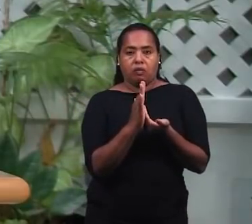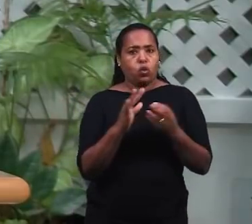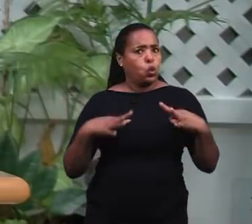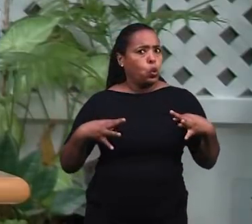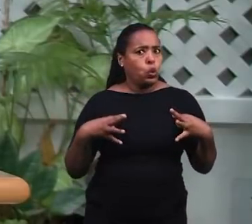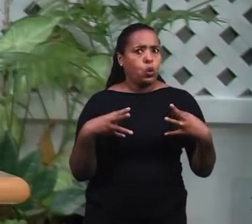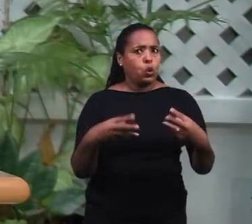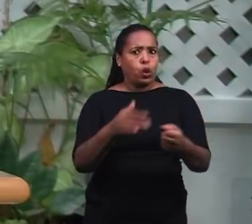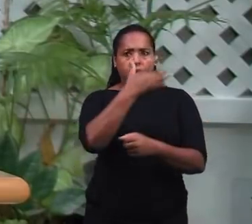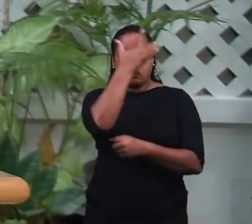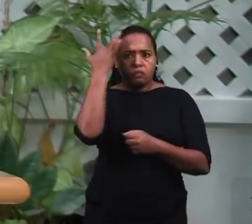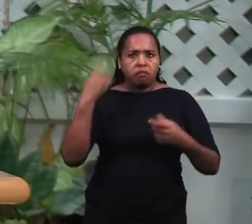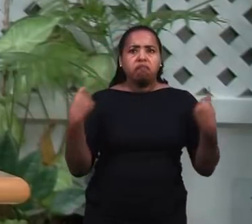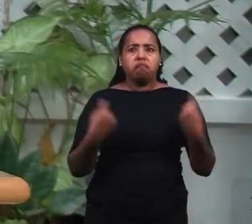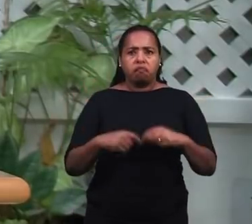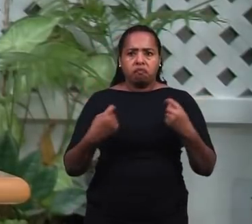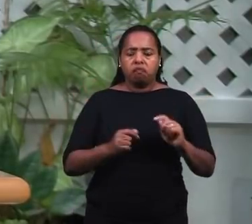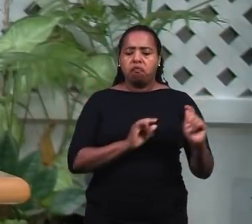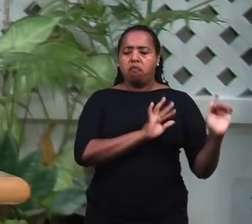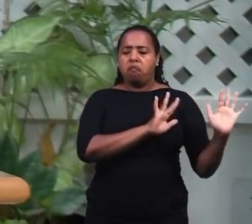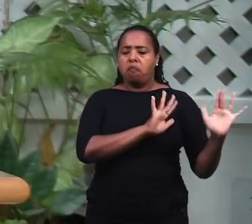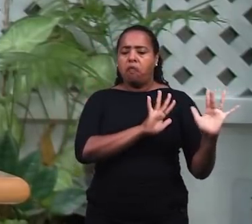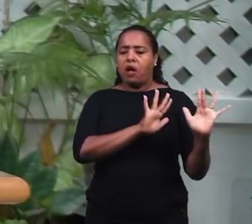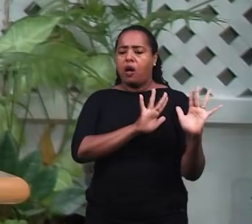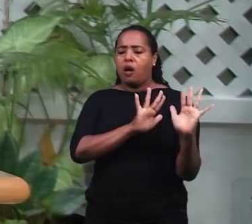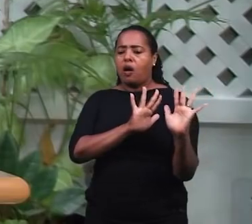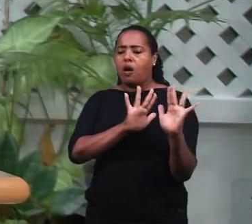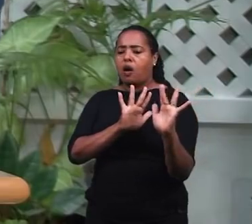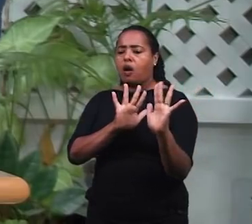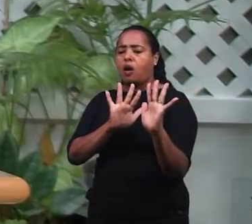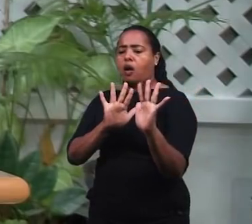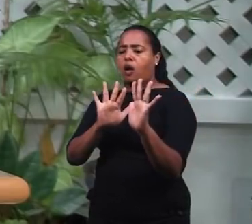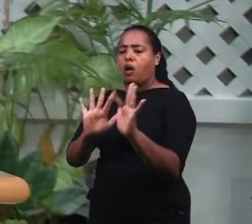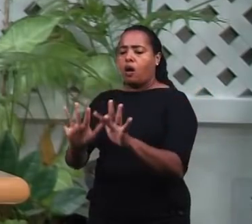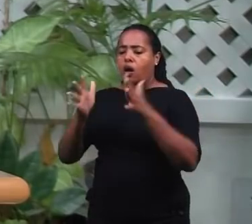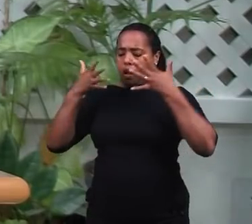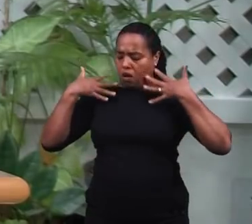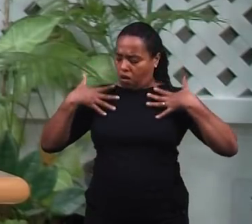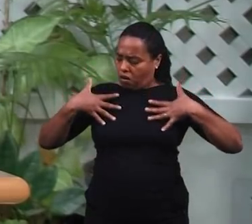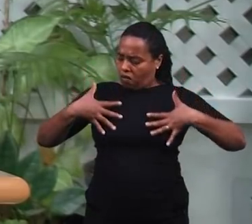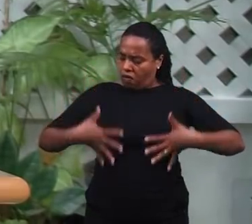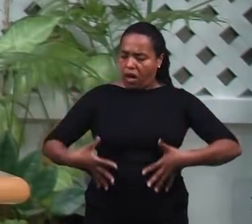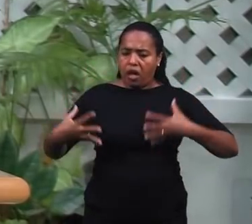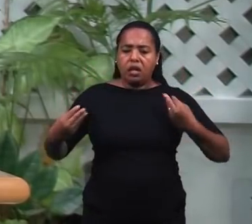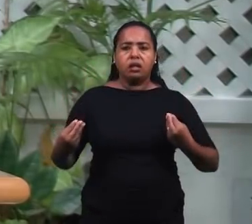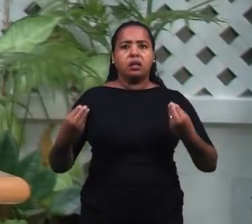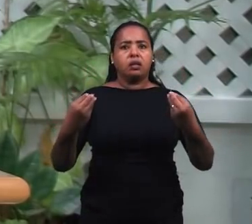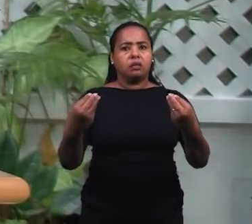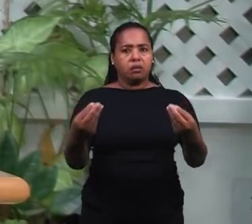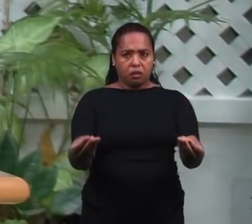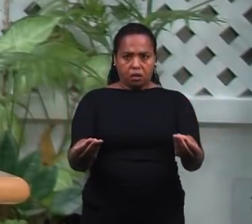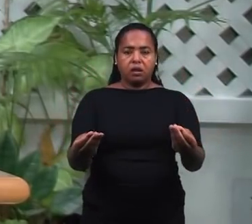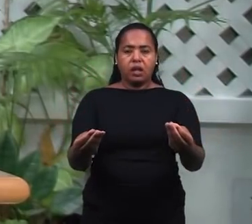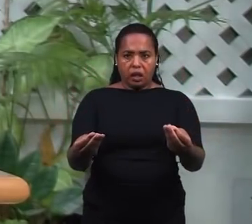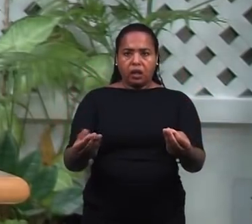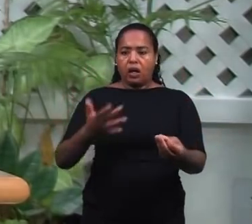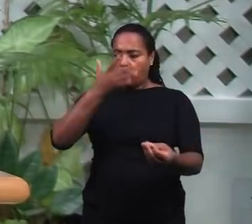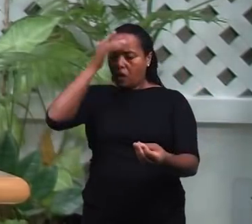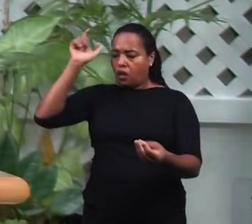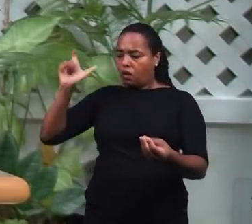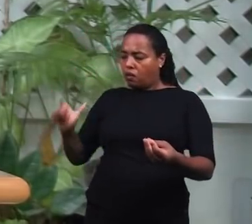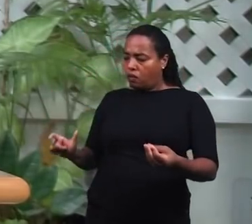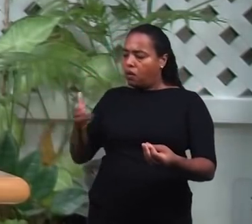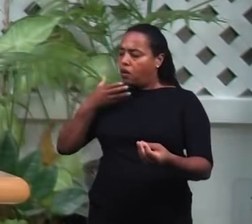tinham. Eles podiam vir, as vestes eram dadas por aquele que